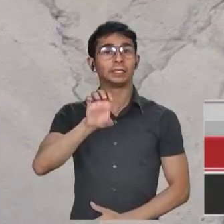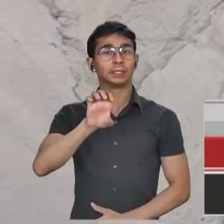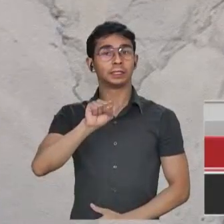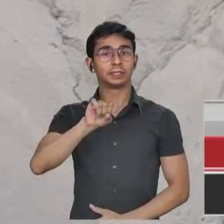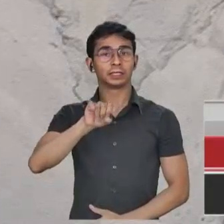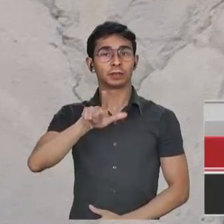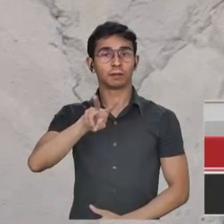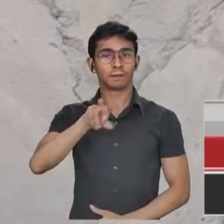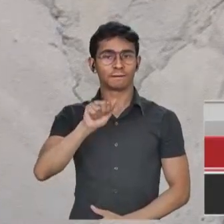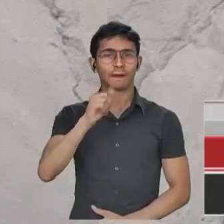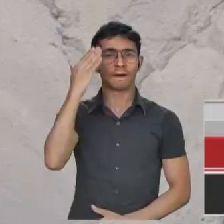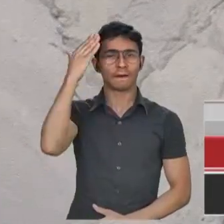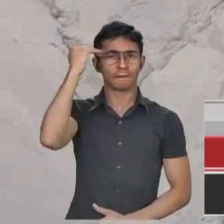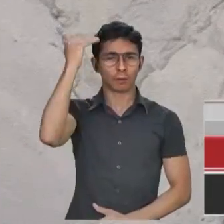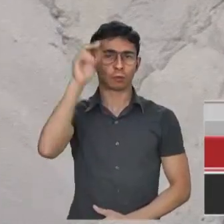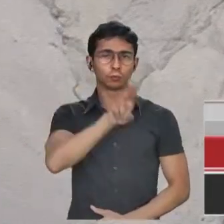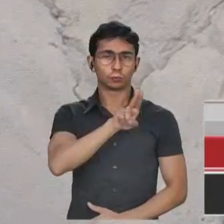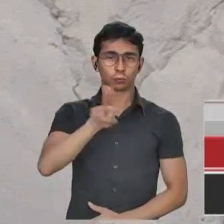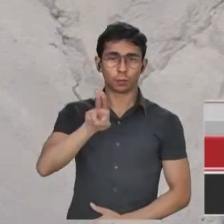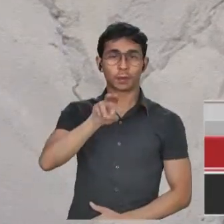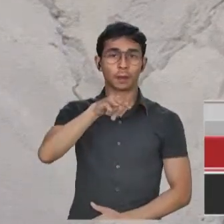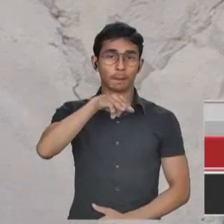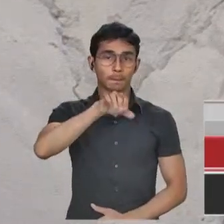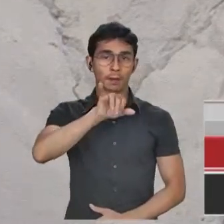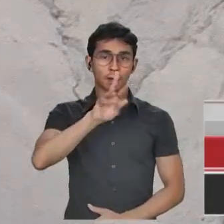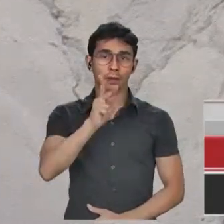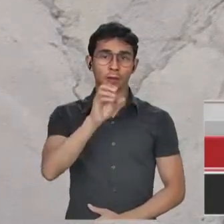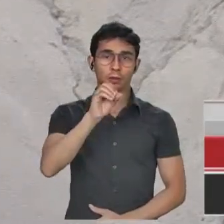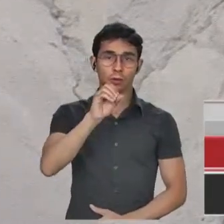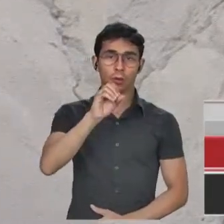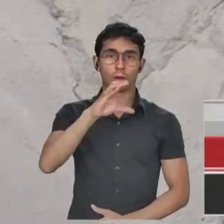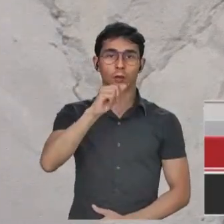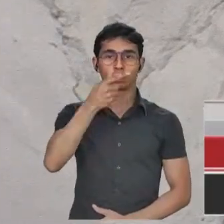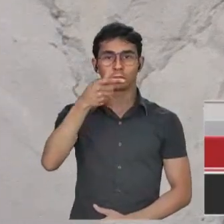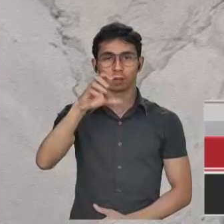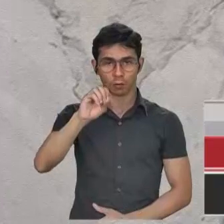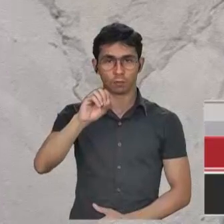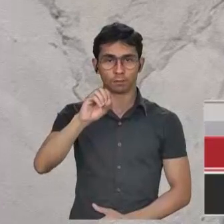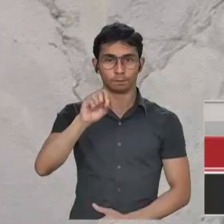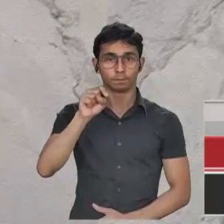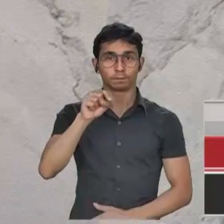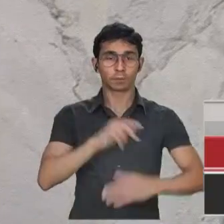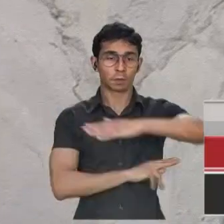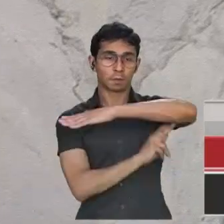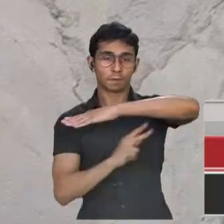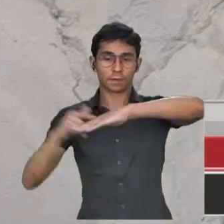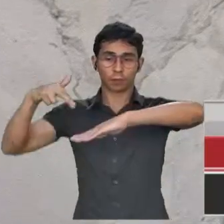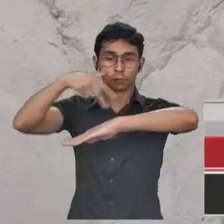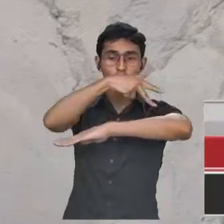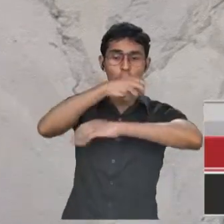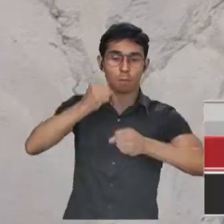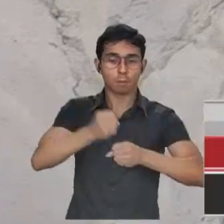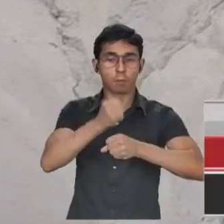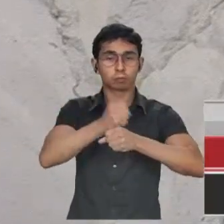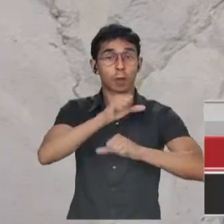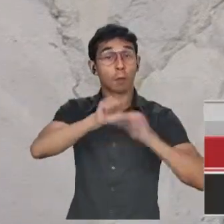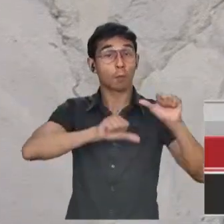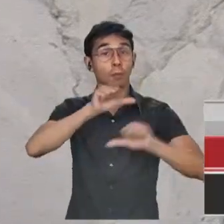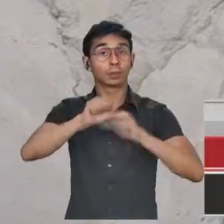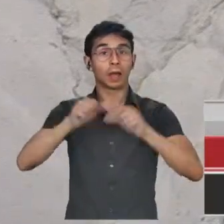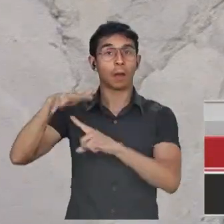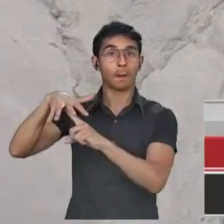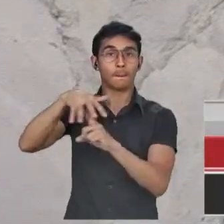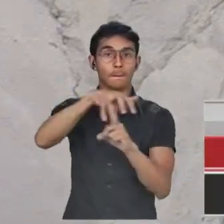minhocão pra fazer um parque onde serão gastos 38 milhões de dinheiro